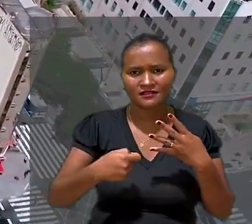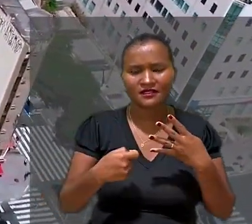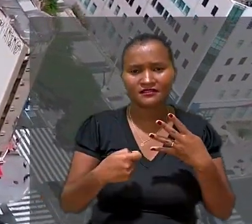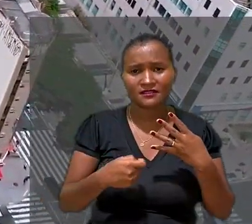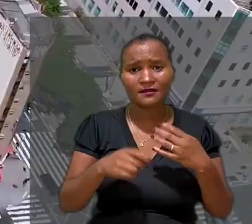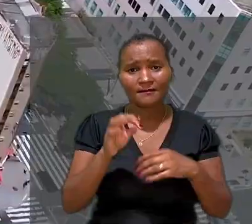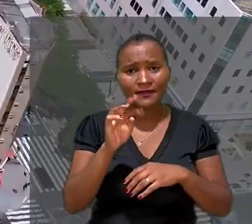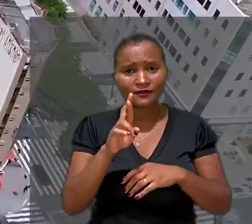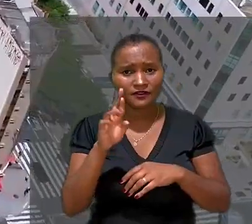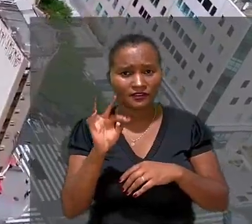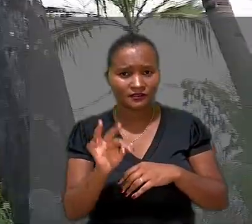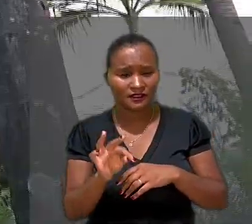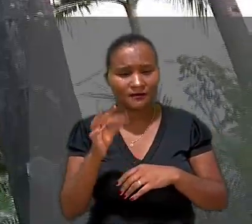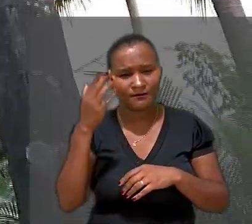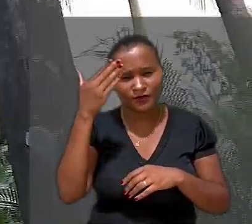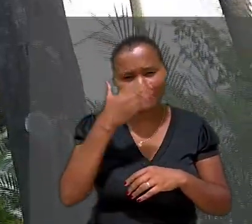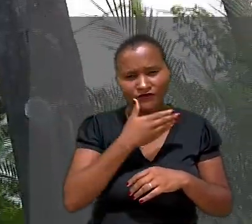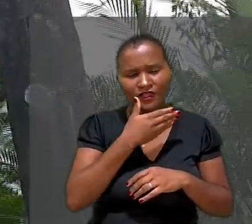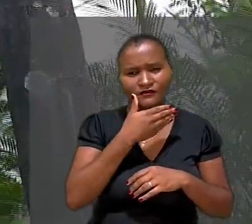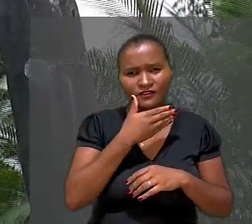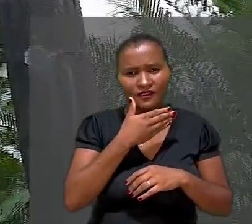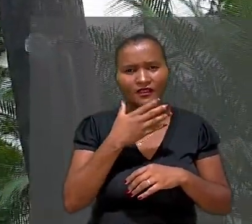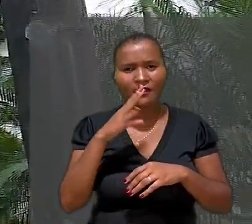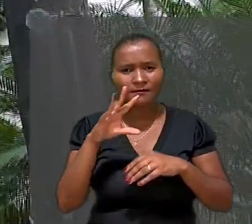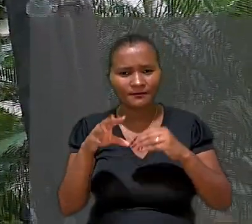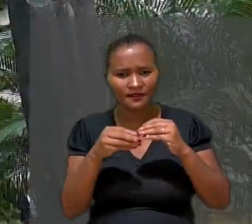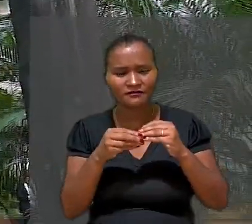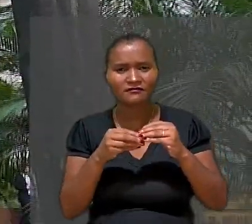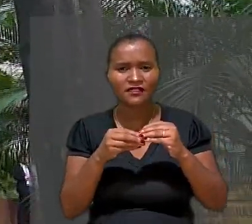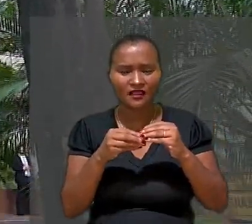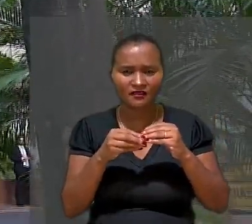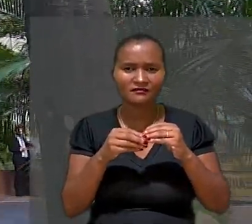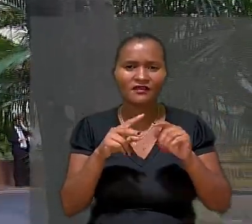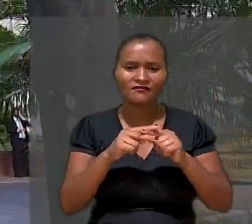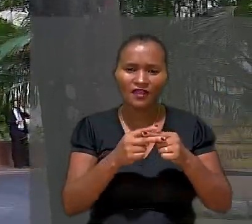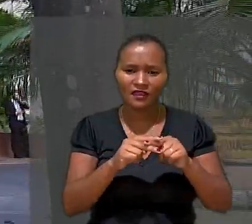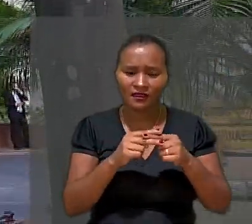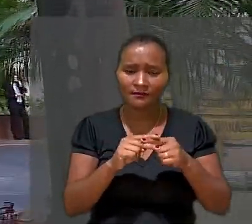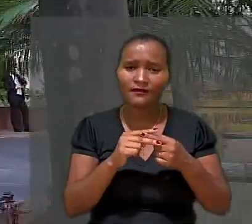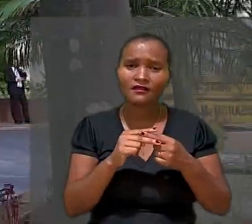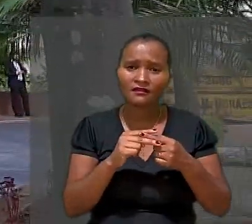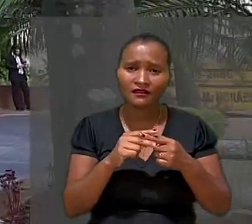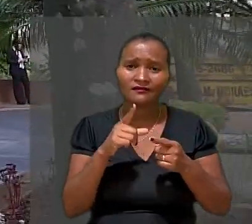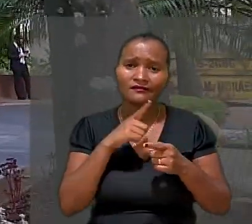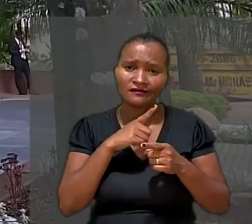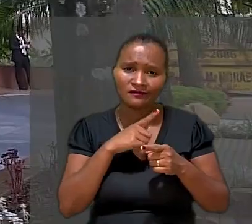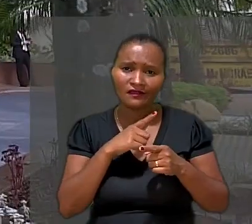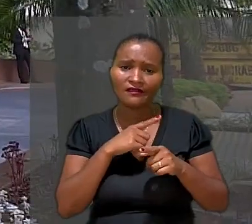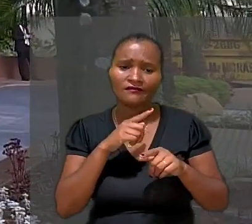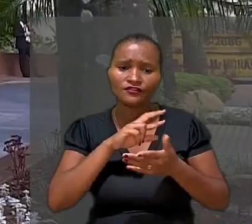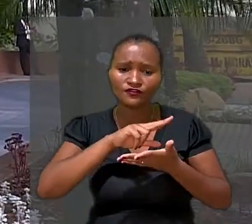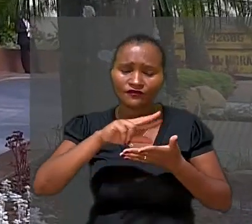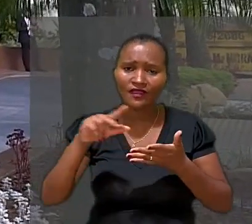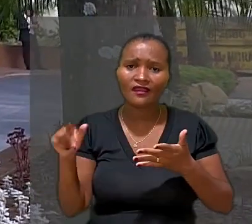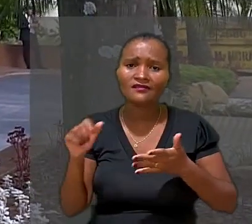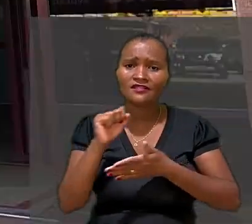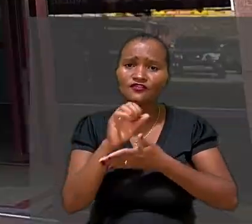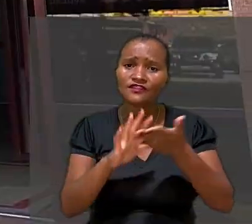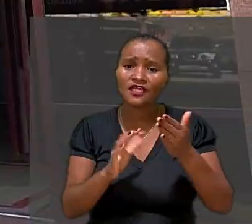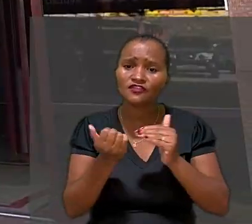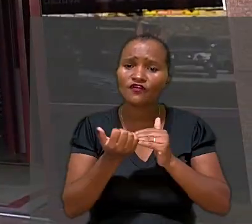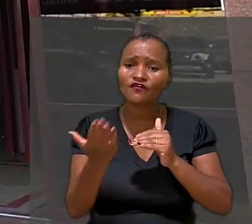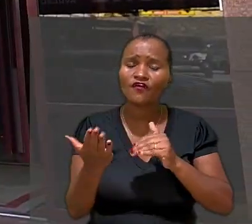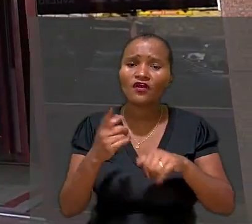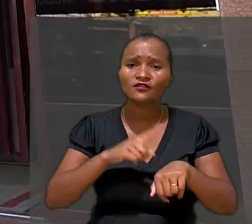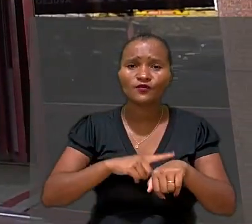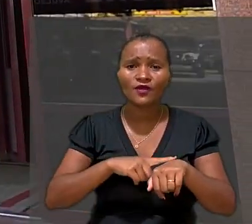sentença. Para o TRT, ficou comprovado que a implementação da ferramenta implicou a realização de tarefas diversas fora